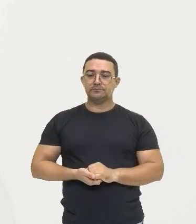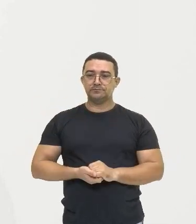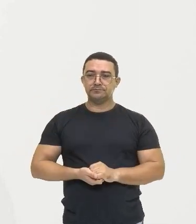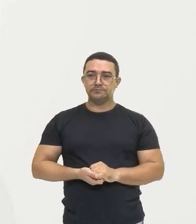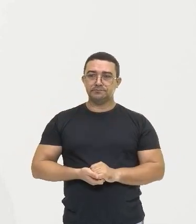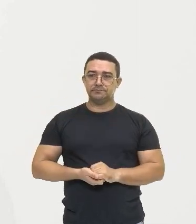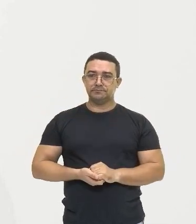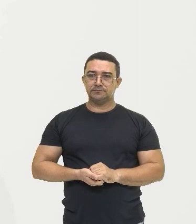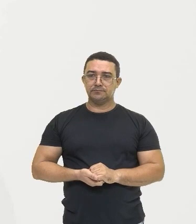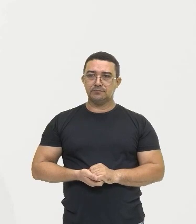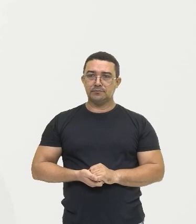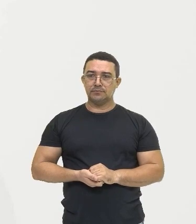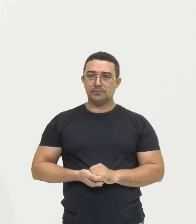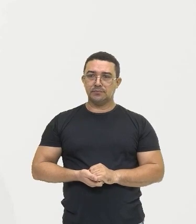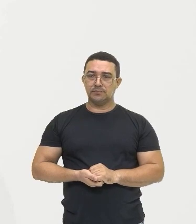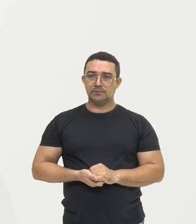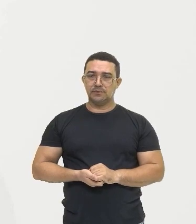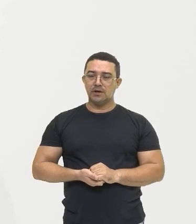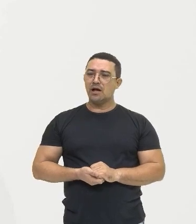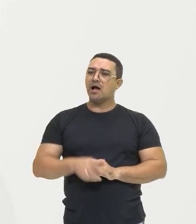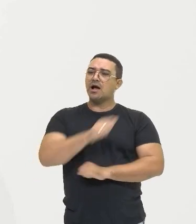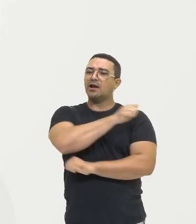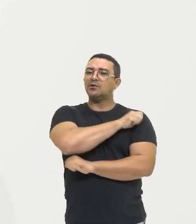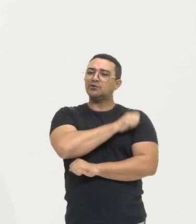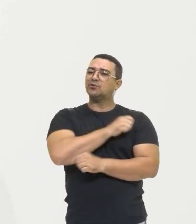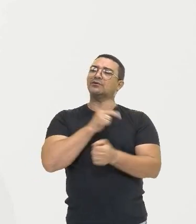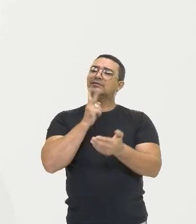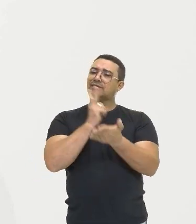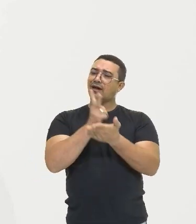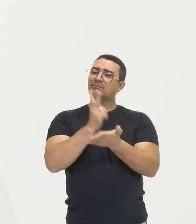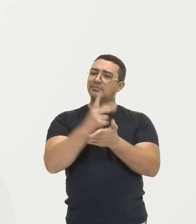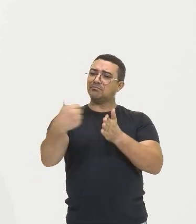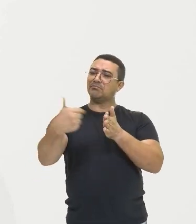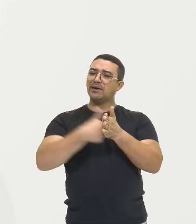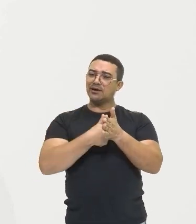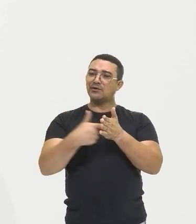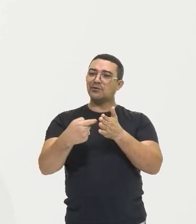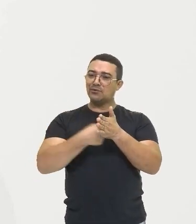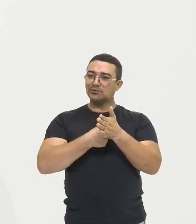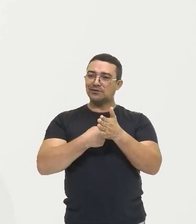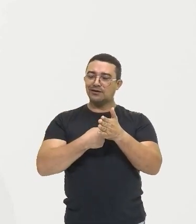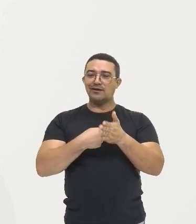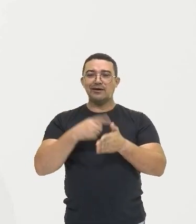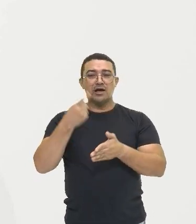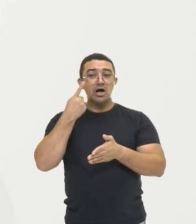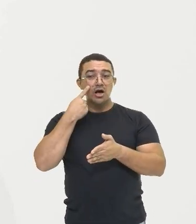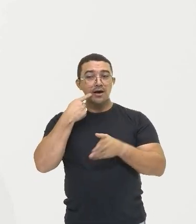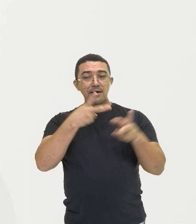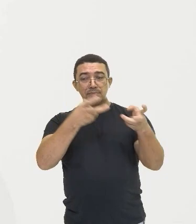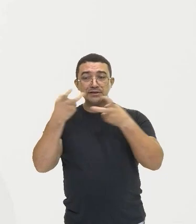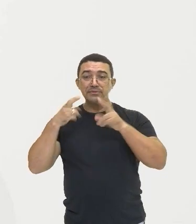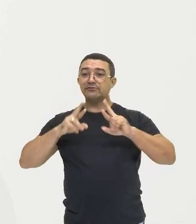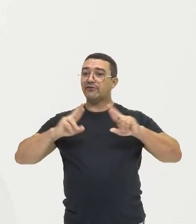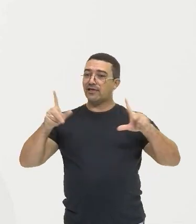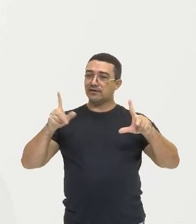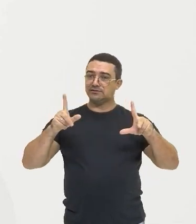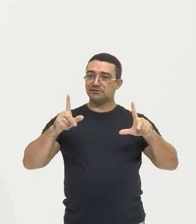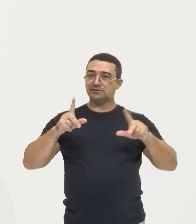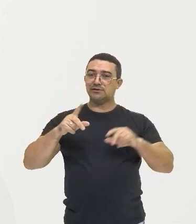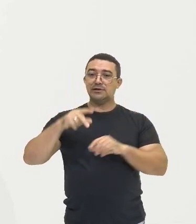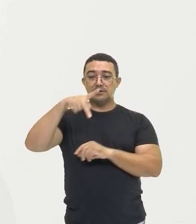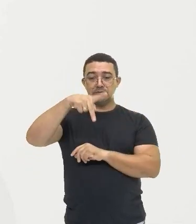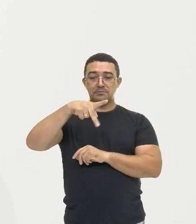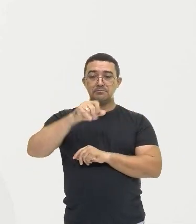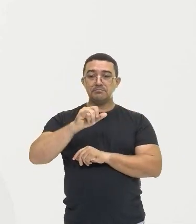bom? Professor, os alunos sempre perguntam e é interessante que eu explique a diferença entre PIB, tá